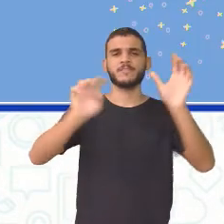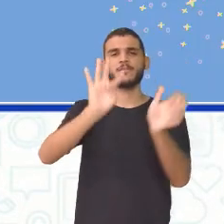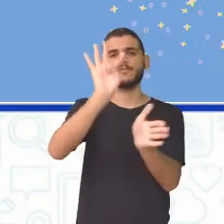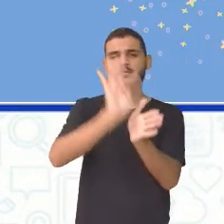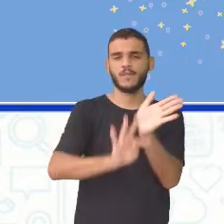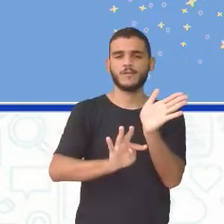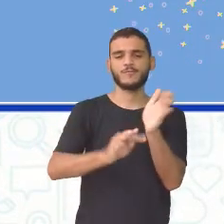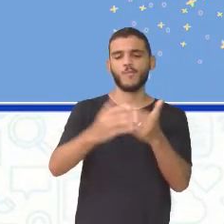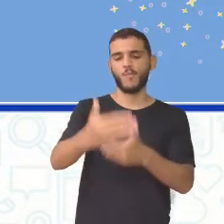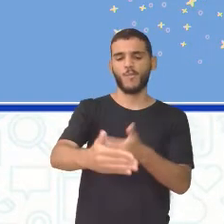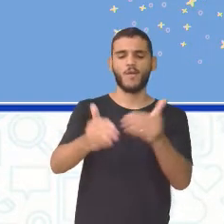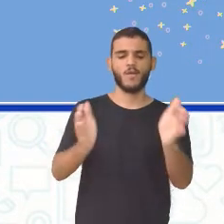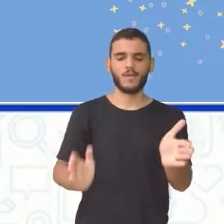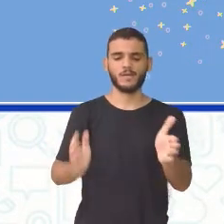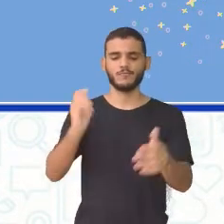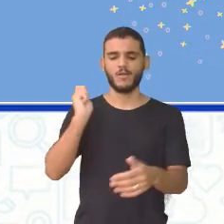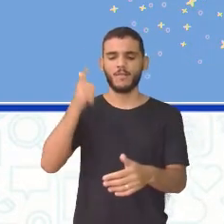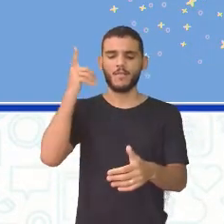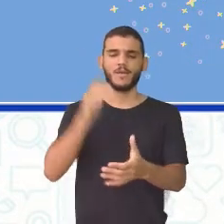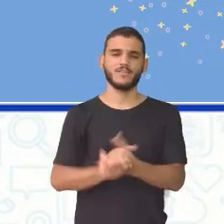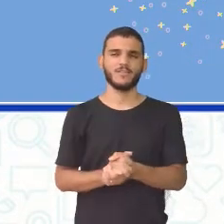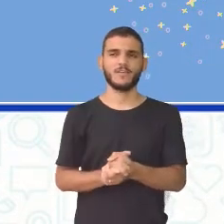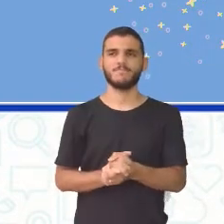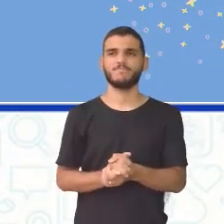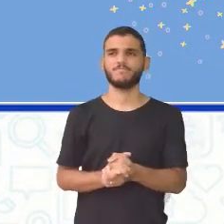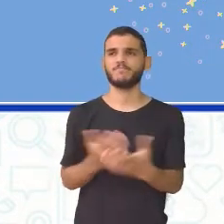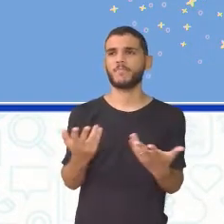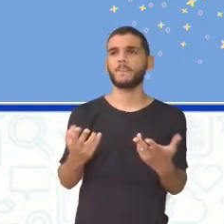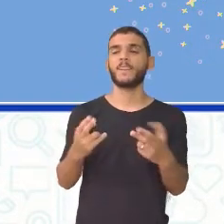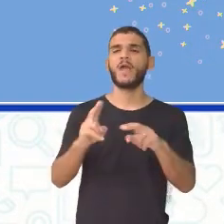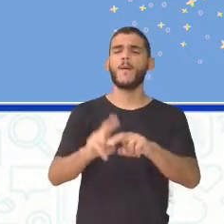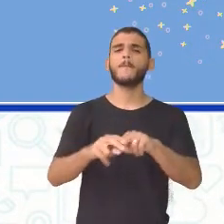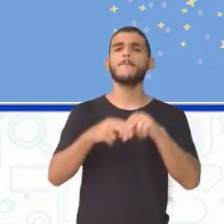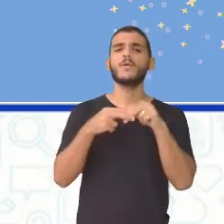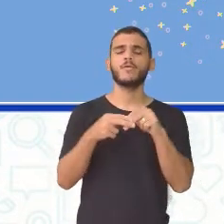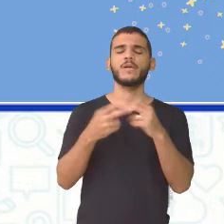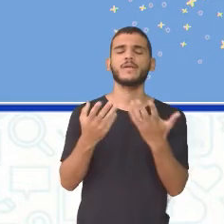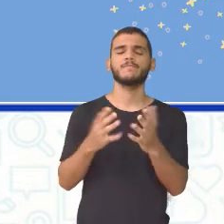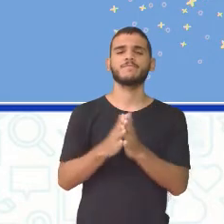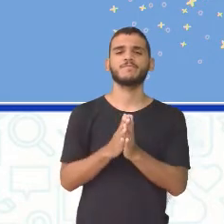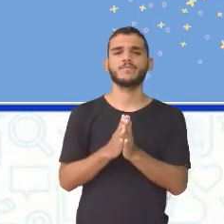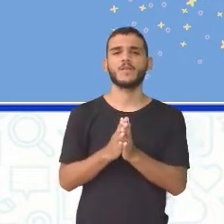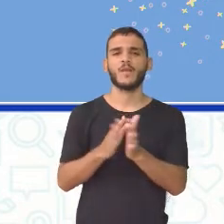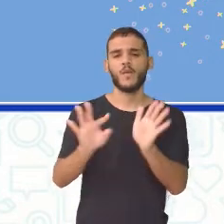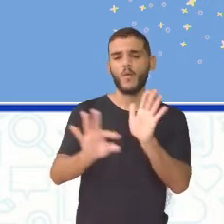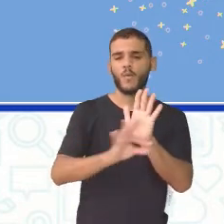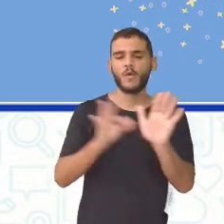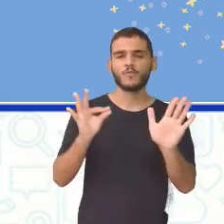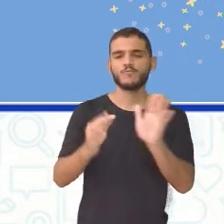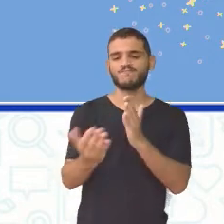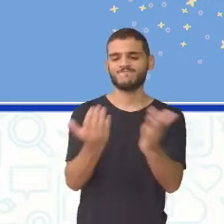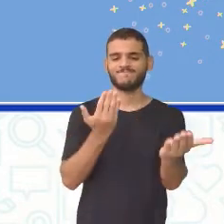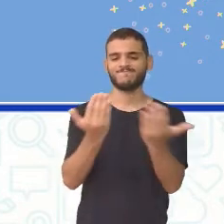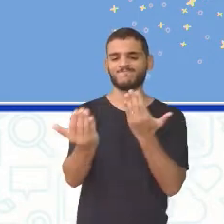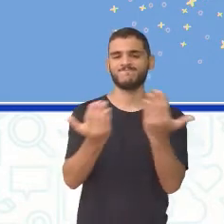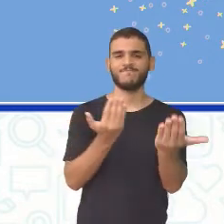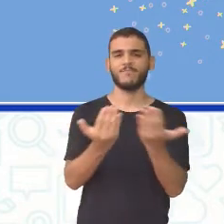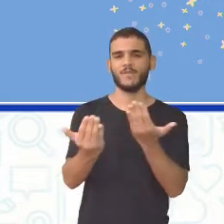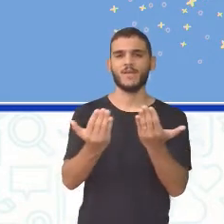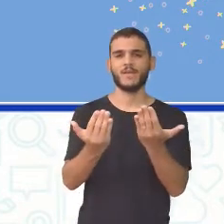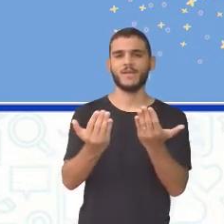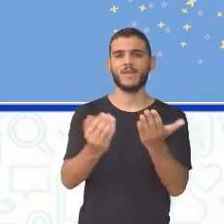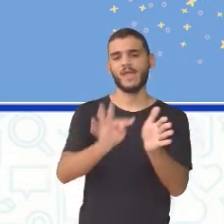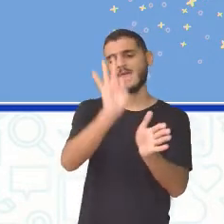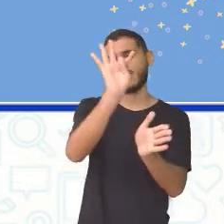lá? Por que o autor do texto compara a leitura como uma caixa mágica de surpresa? E